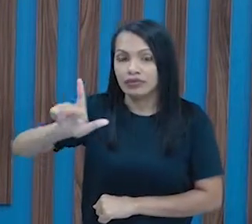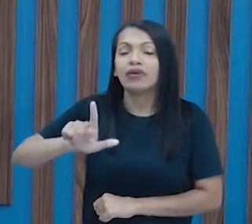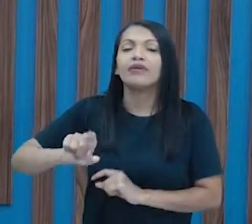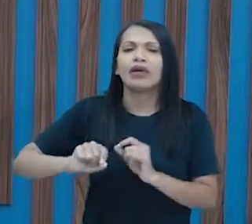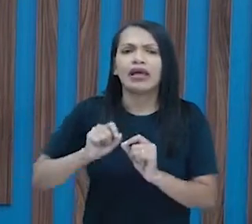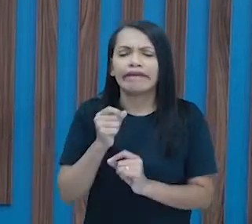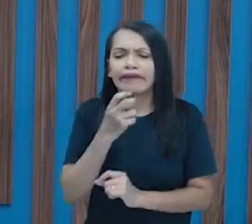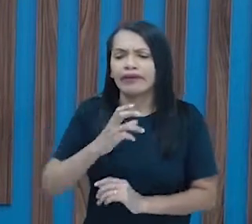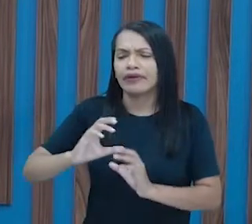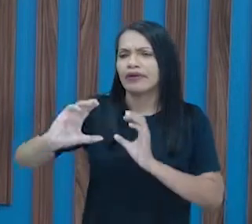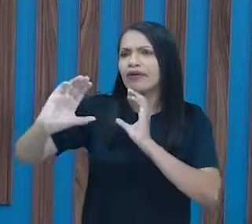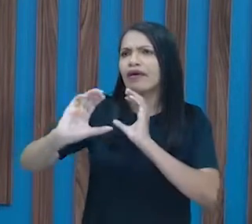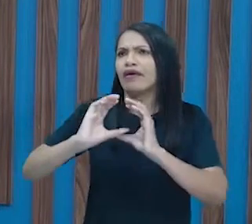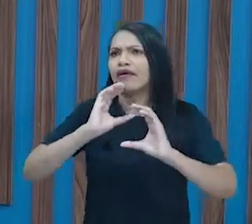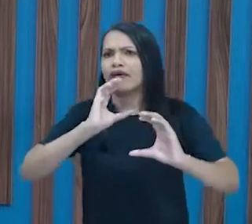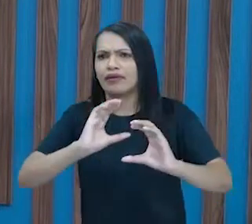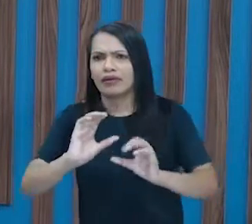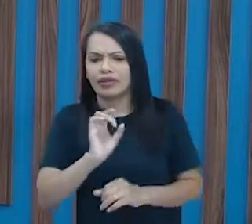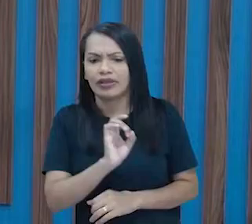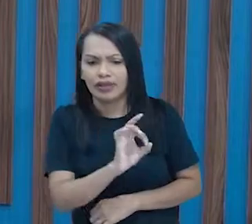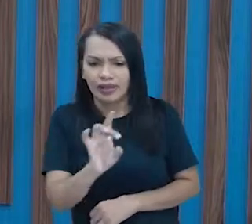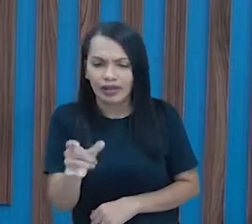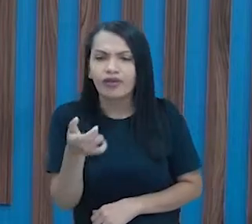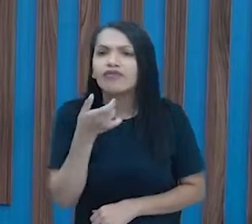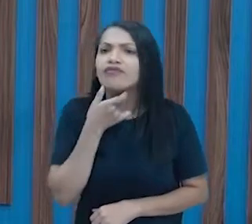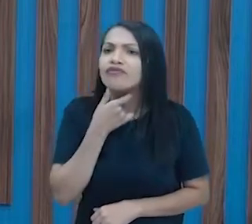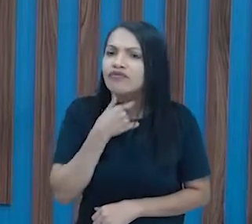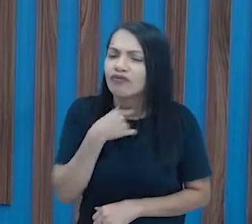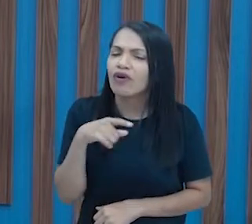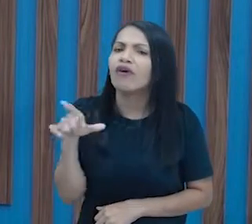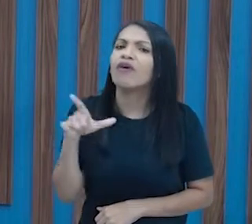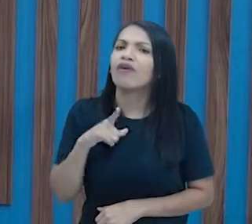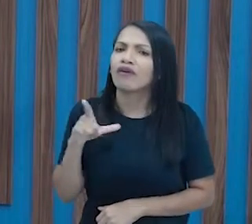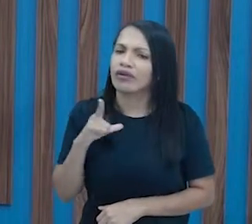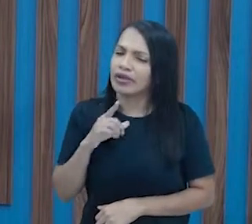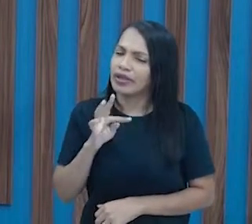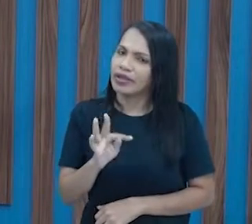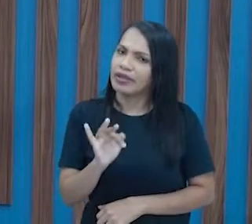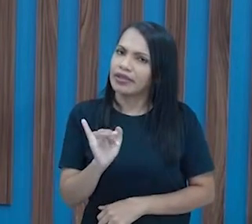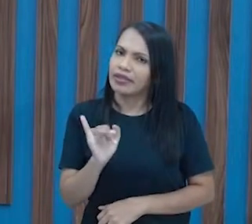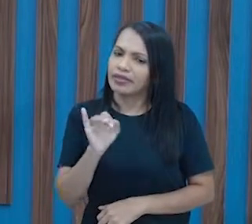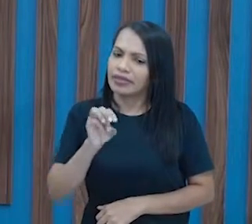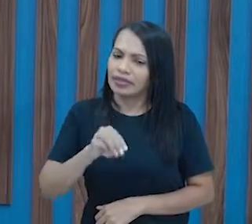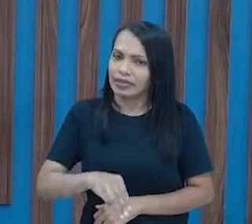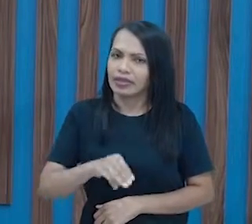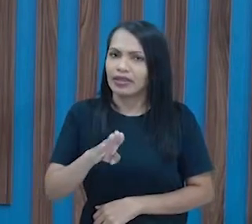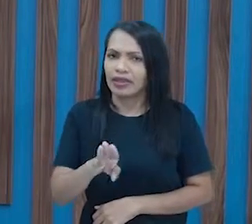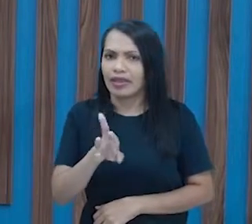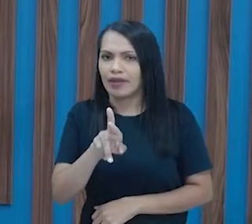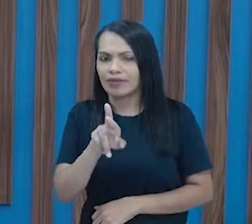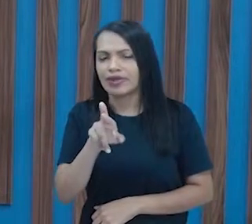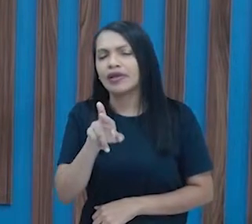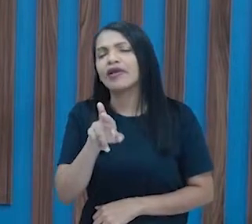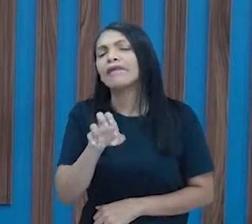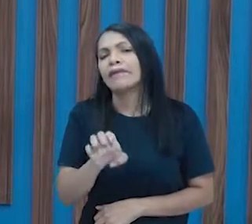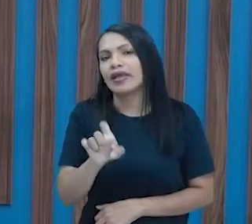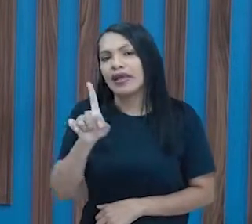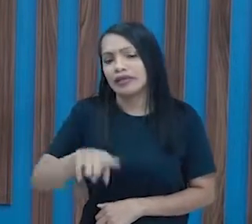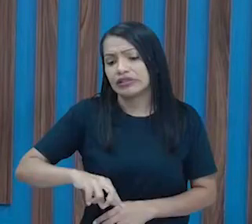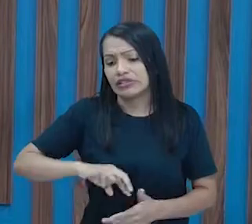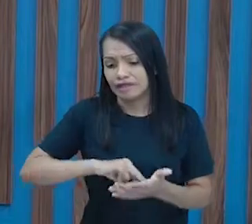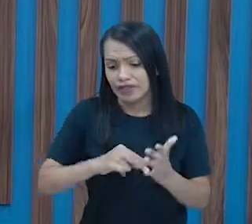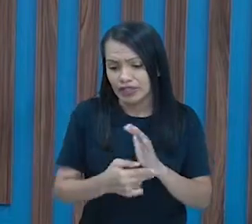porque cada um de nós, na nossa voz, nós temos um timbre, uma personalidade. Timbre tem a ver com